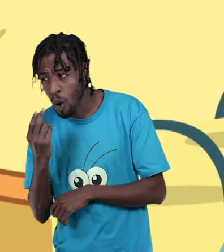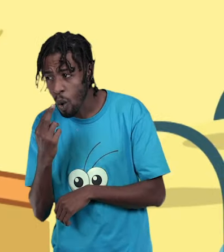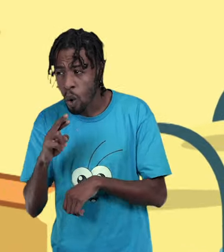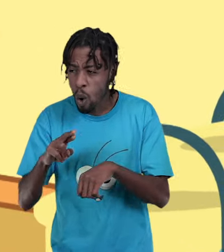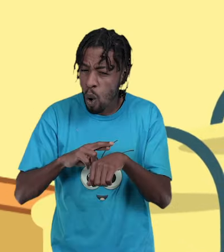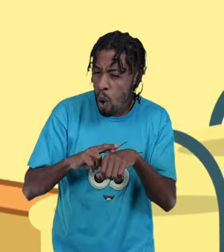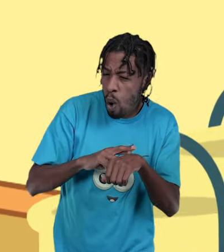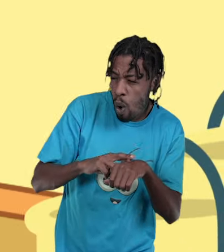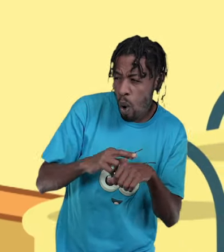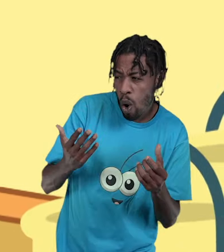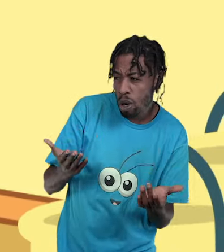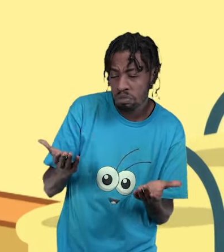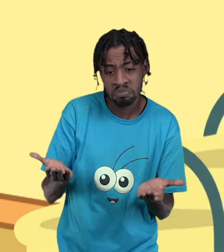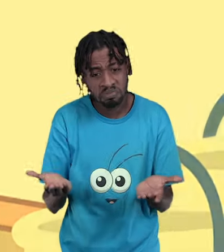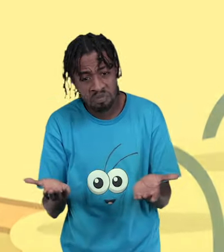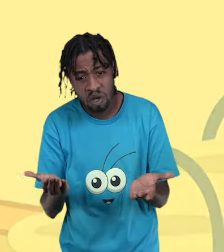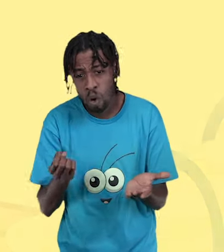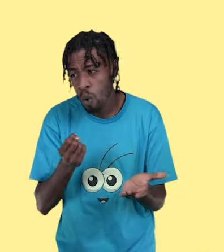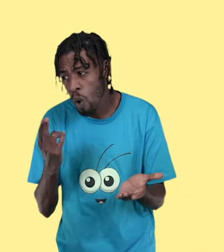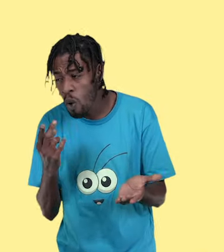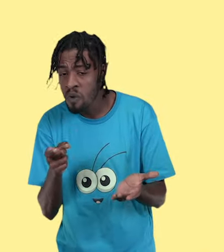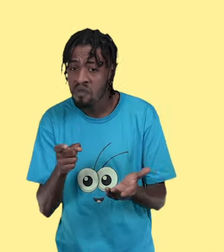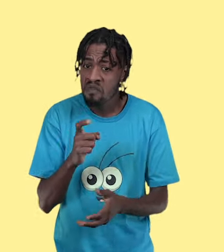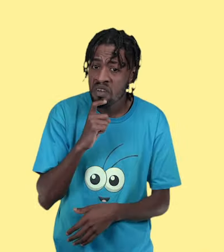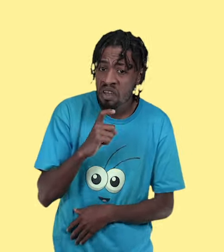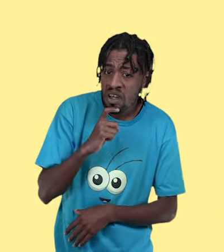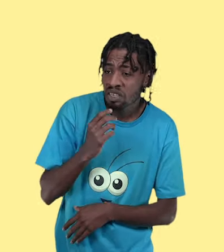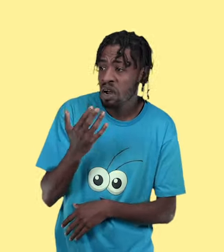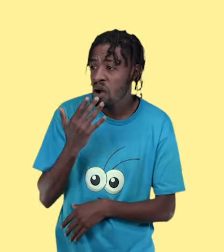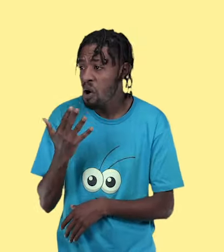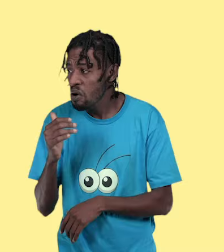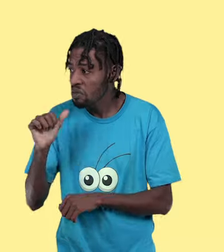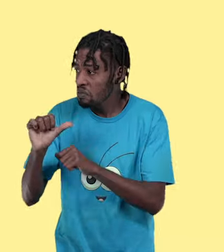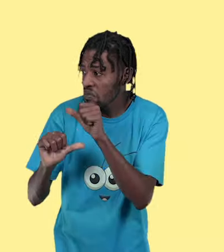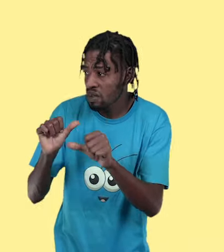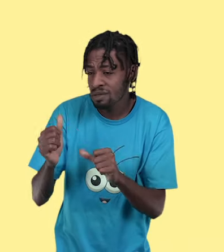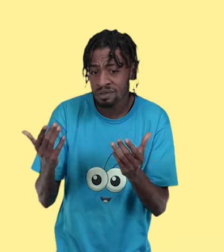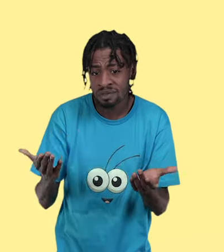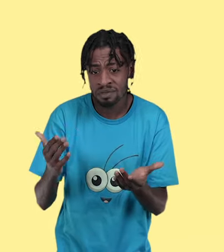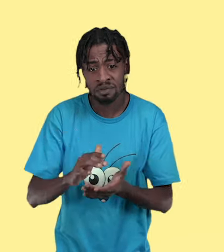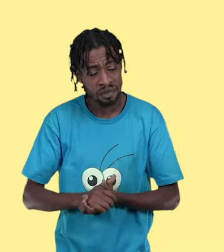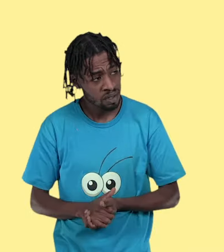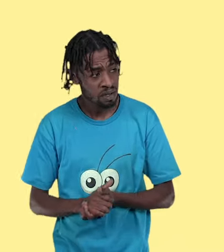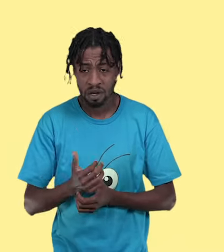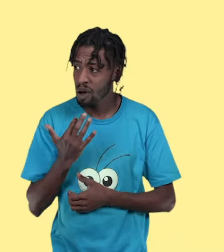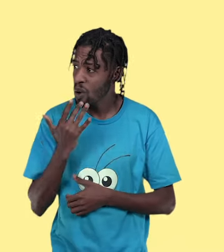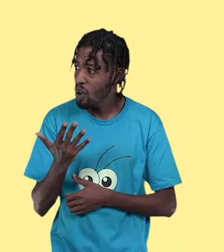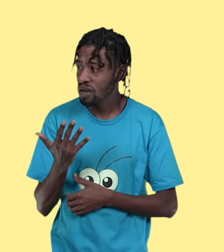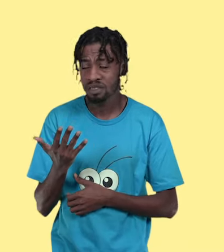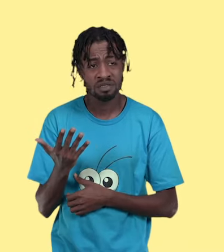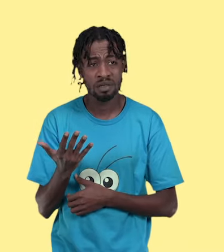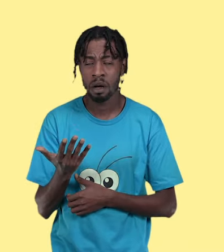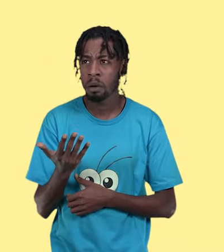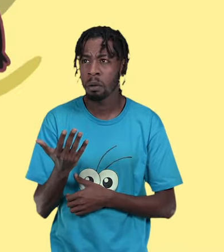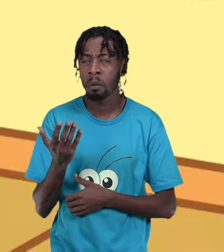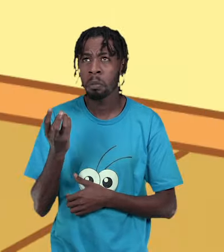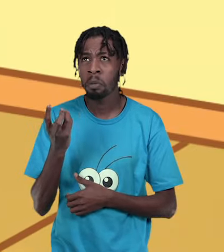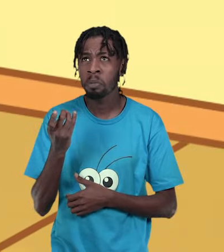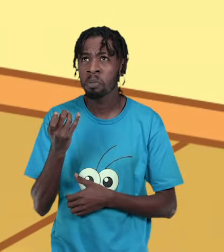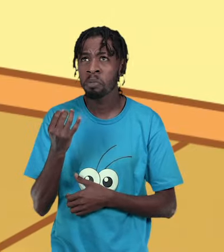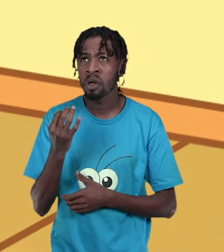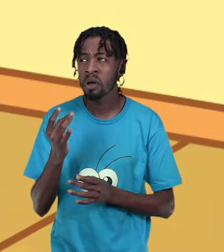Ou roxo? Ou verde? Puxa! Acho que acabaram as cores!